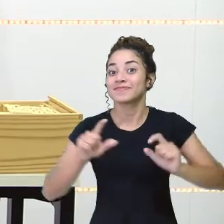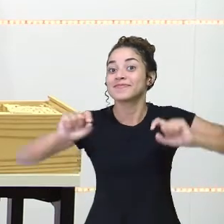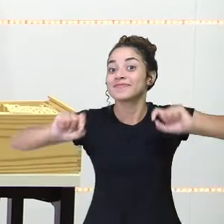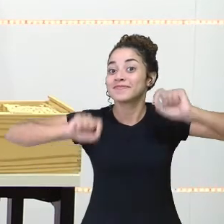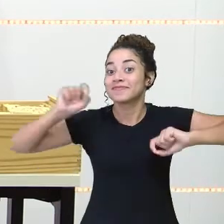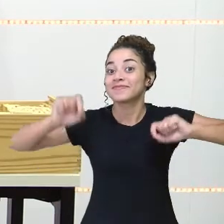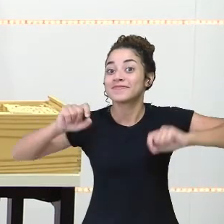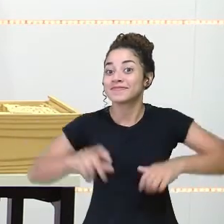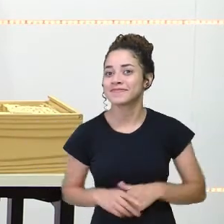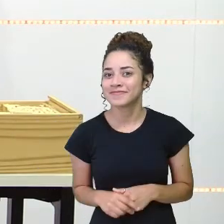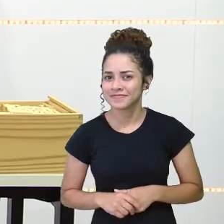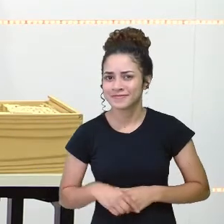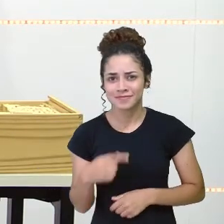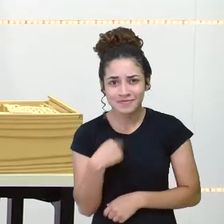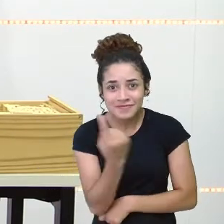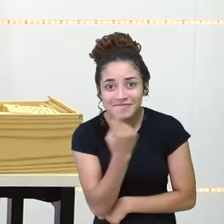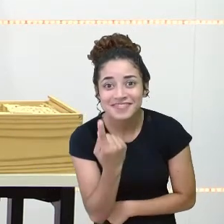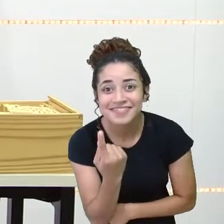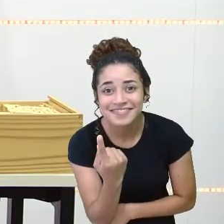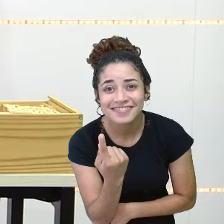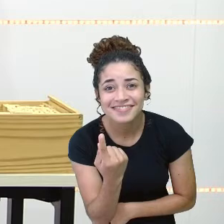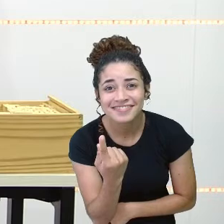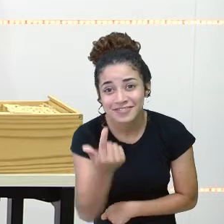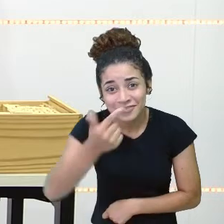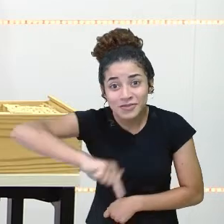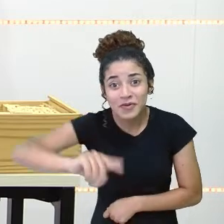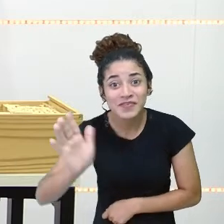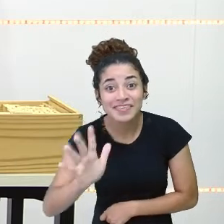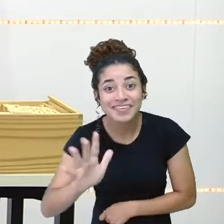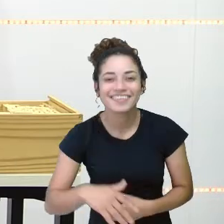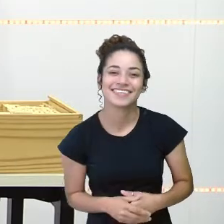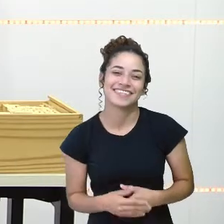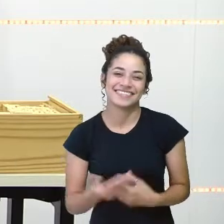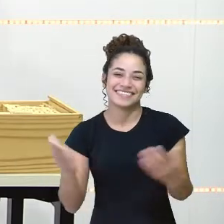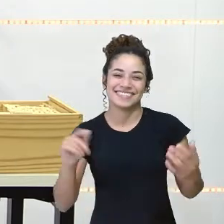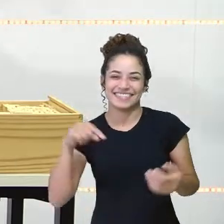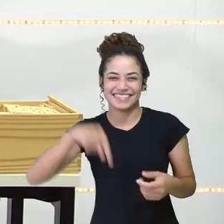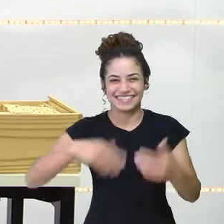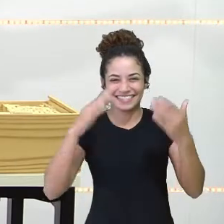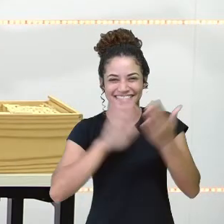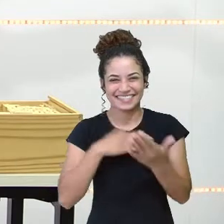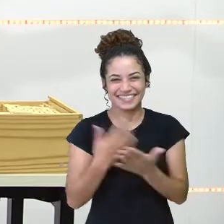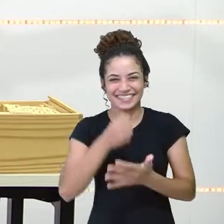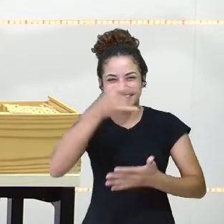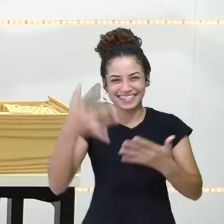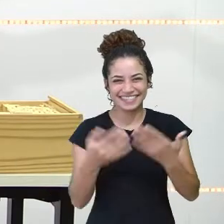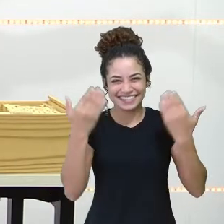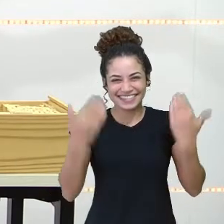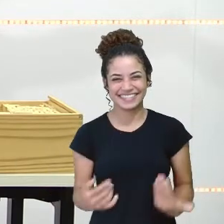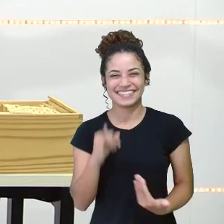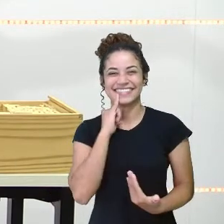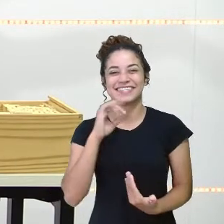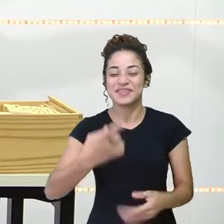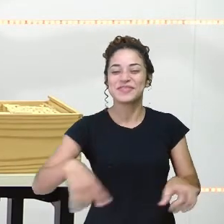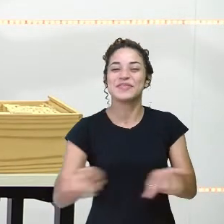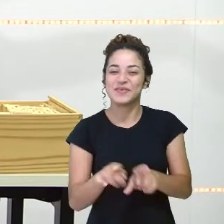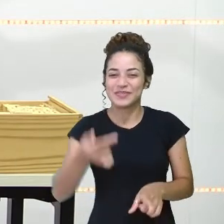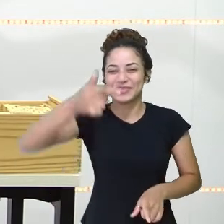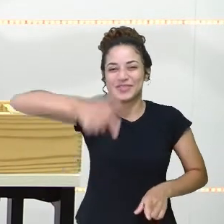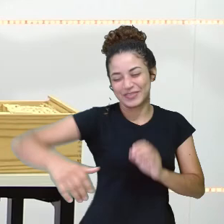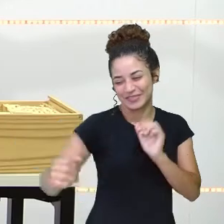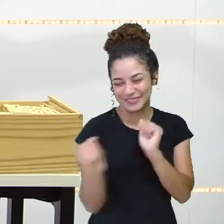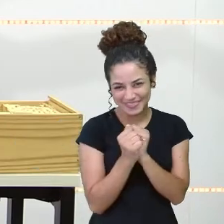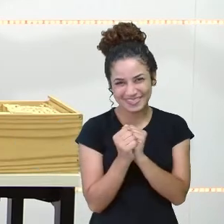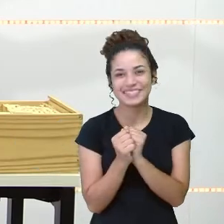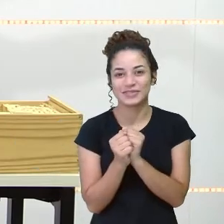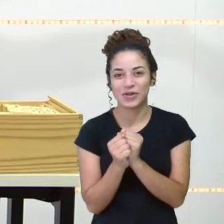temos... não é só eu não que estou repetindo não, é Ingrid também, Cadê a Ingrid aqui? Olha, conosco novamente. Hoje